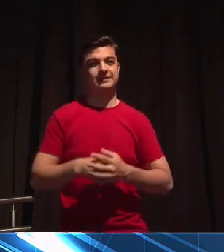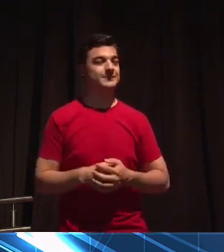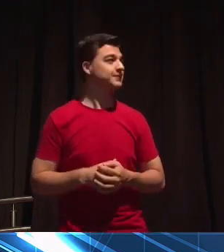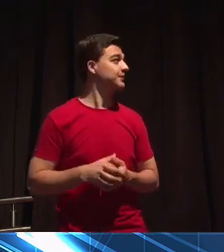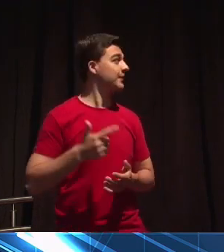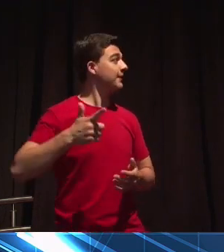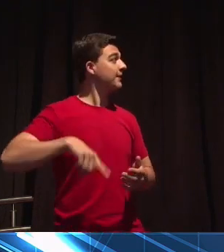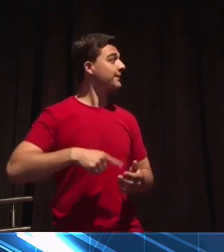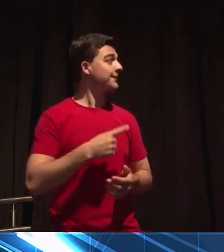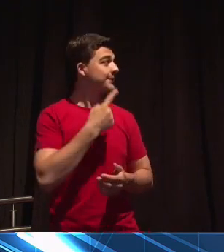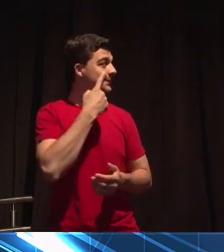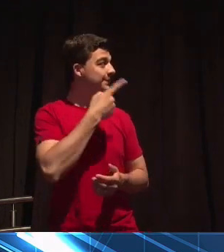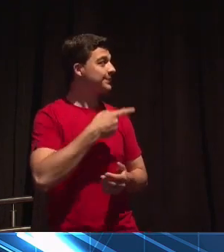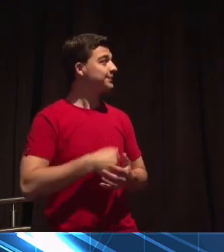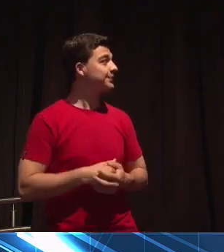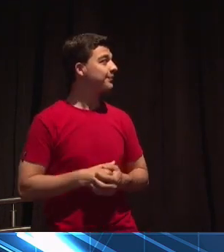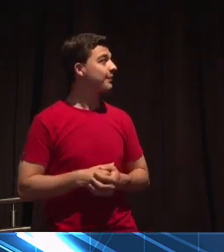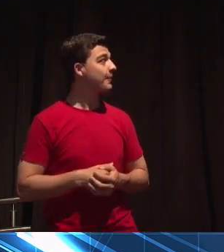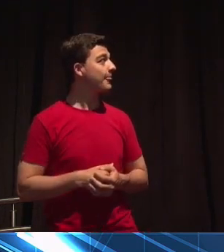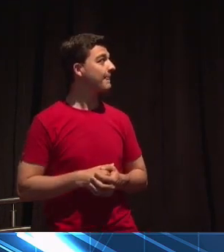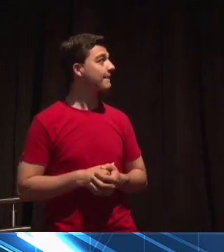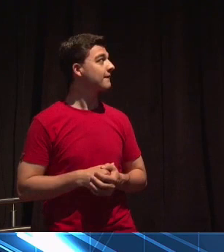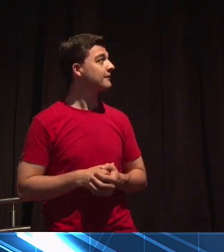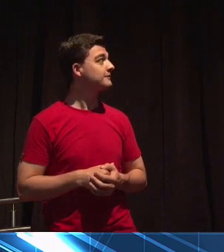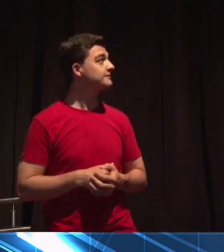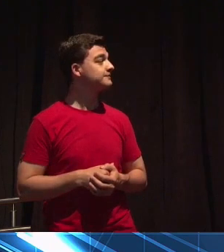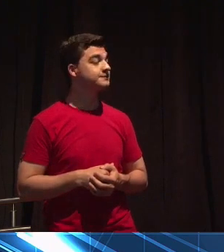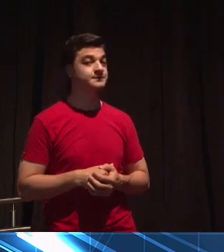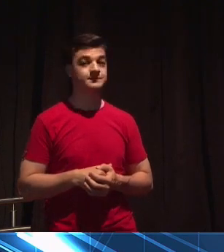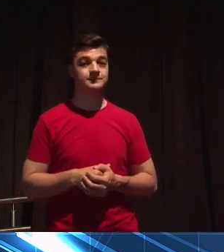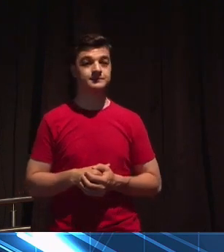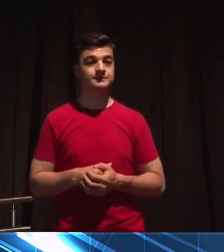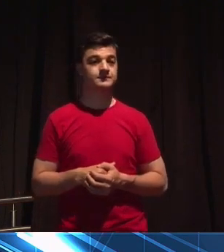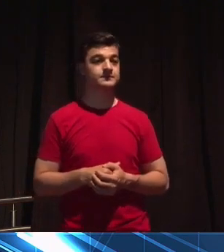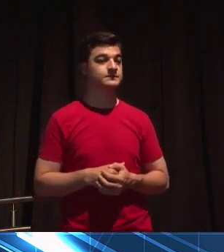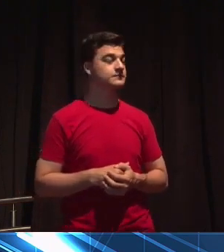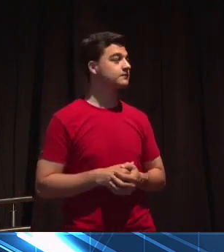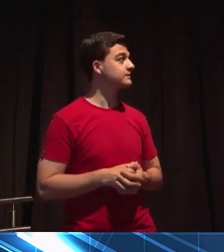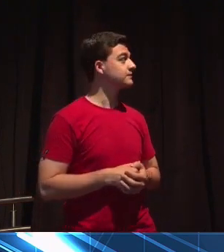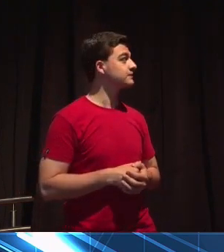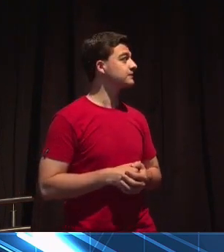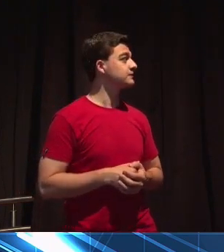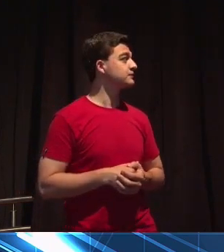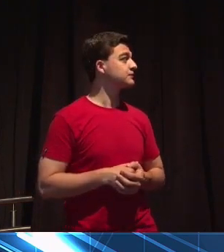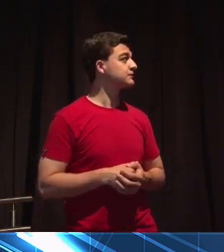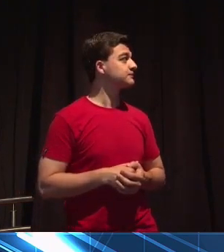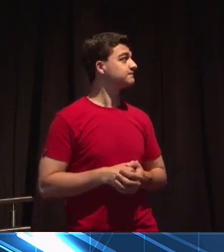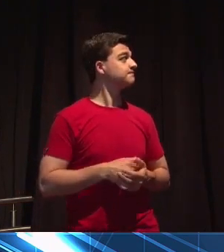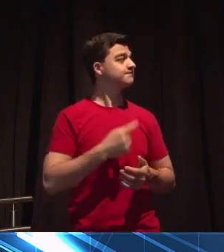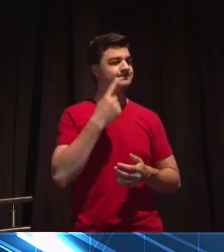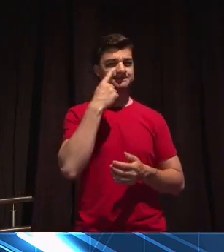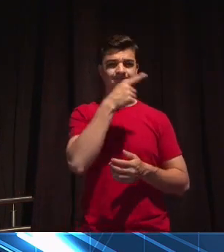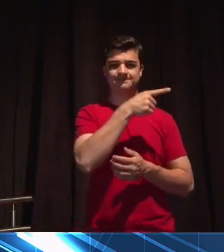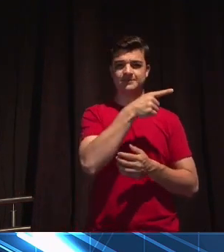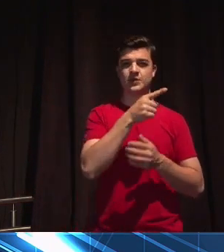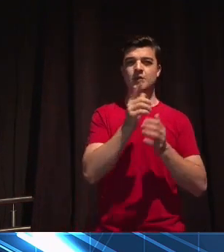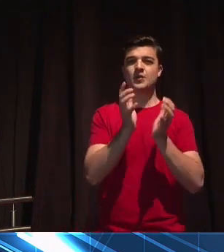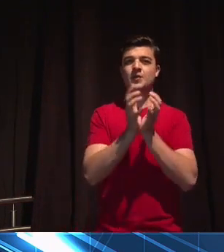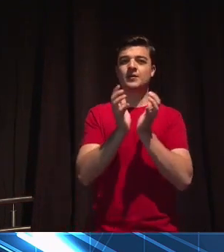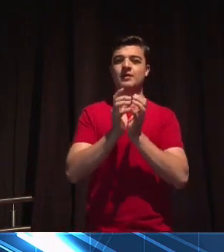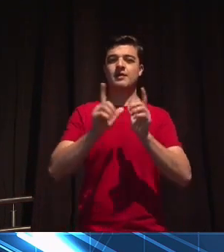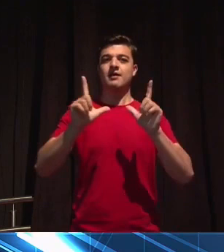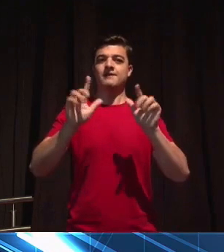um método renderiza que recebe um pack com o diretório de Capítulos e a renderizador a classe renderizador eu coloco o